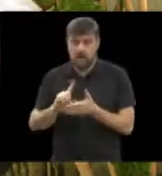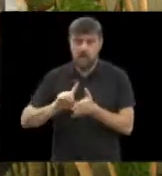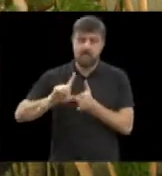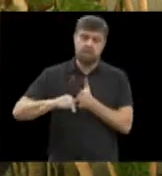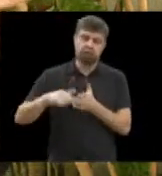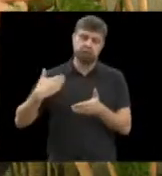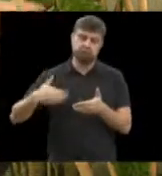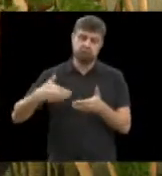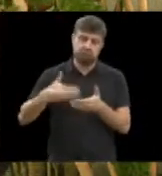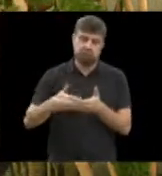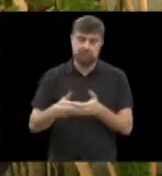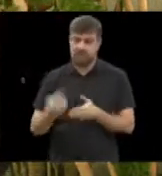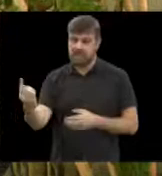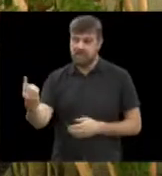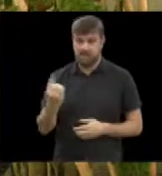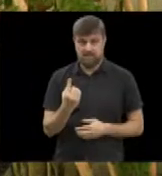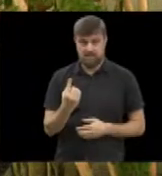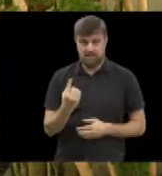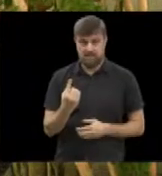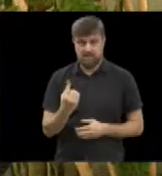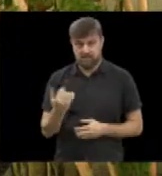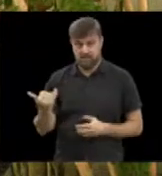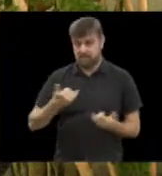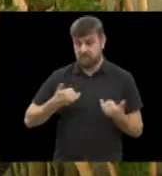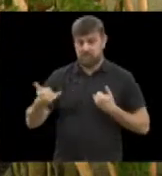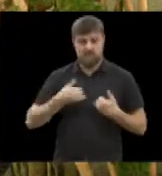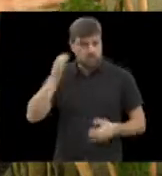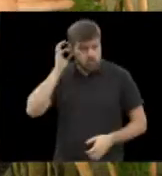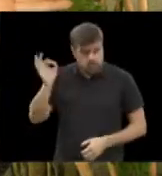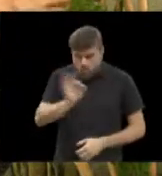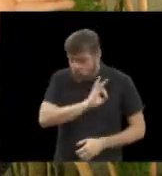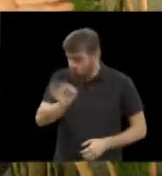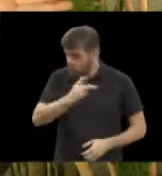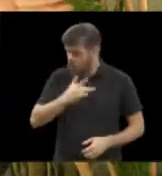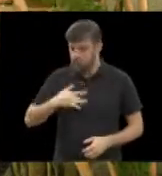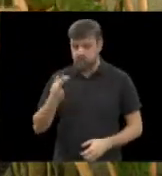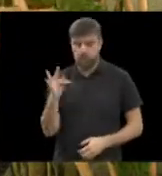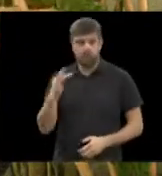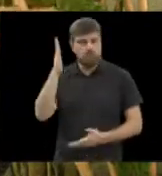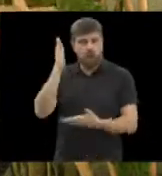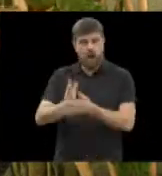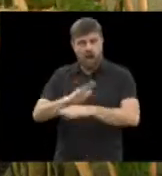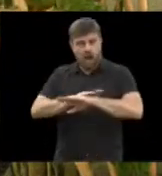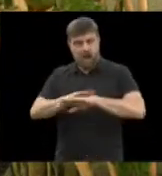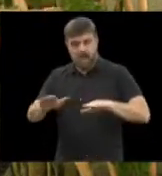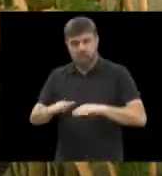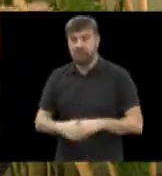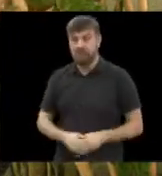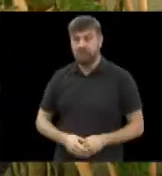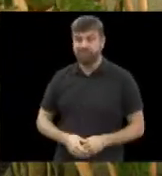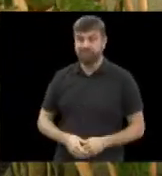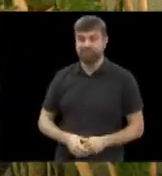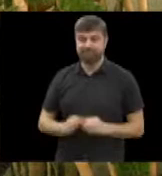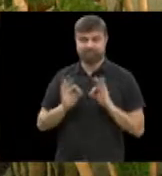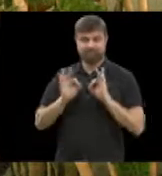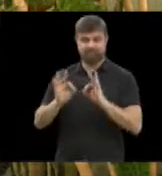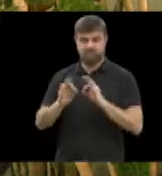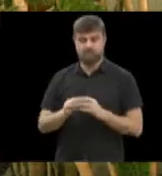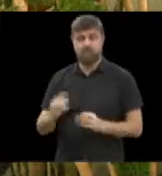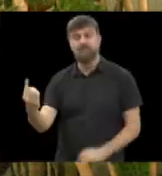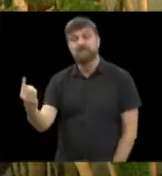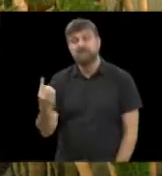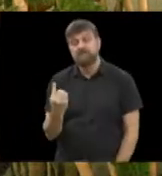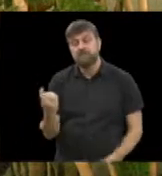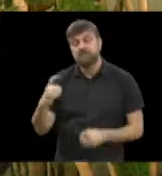disso ela chega na minha clínica e fala assim: doutora, eu estou ótima, já não tenho mais dor. Óbvio que eu acertei. Agora, se ela chega